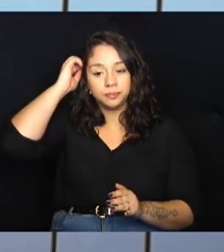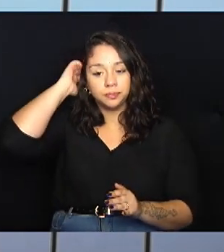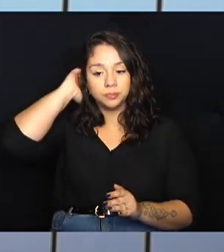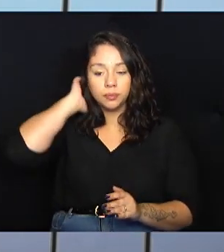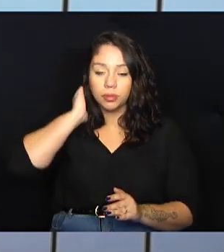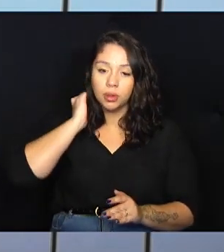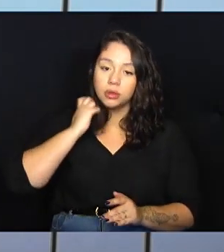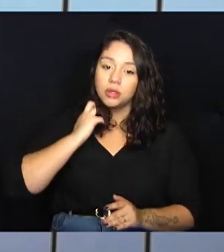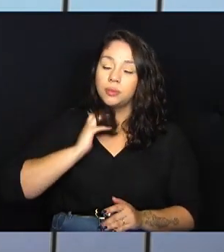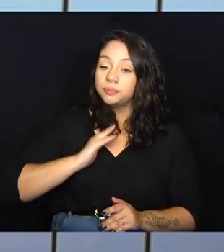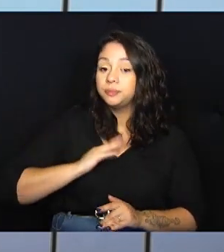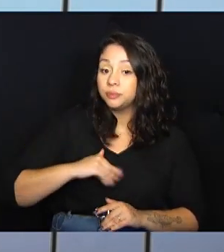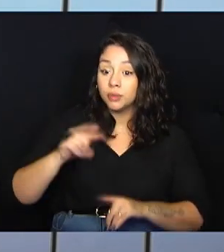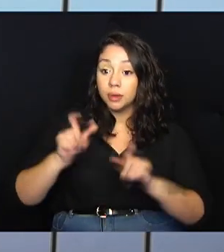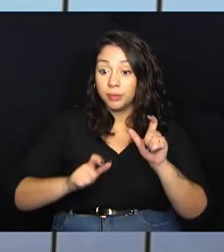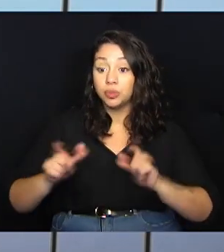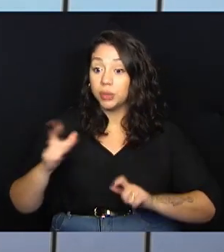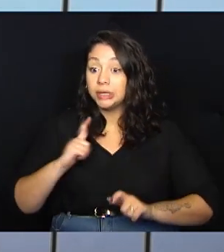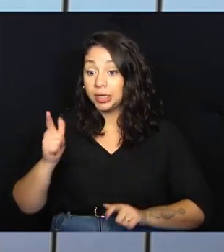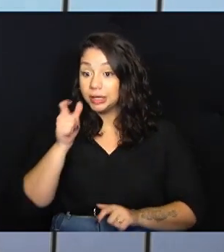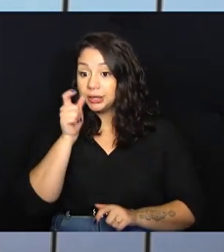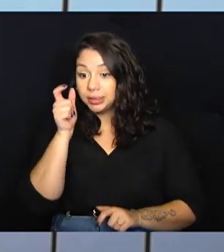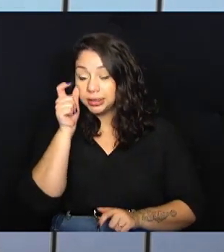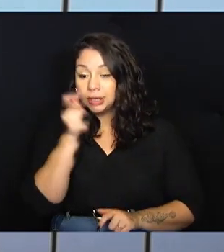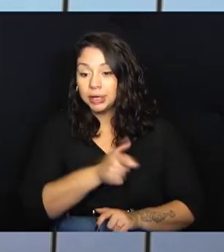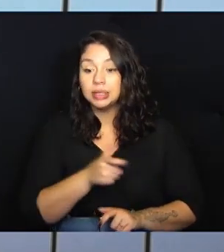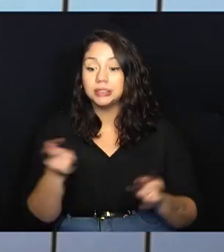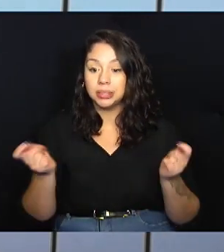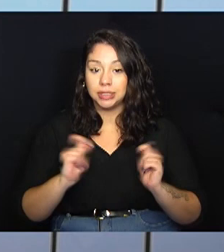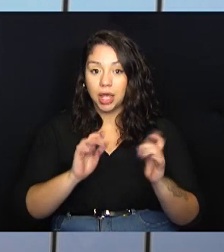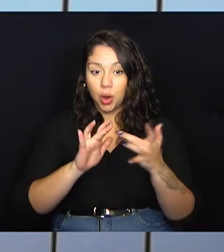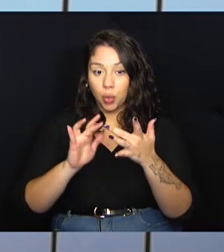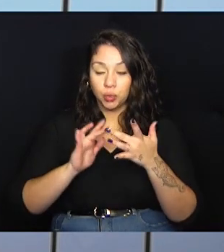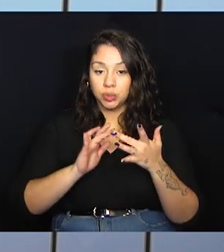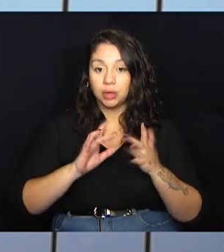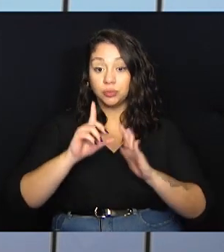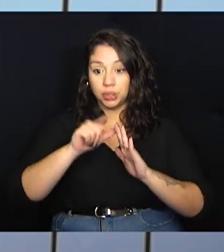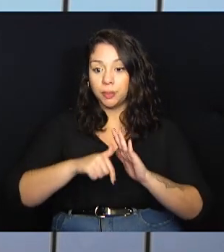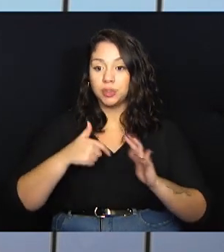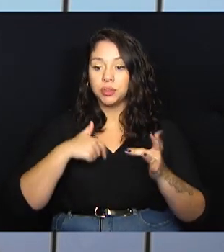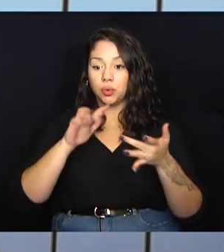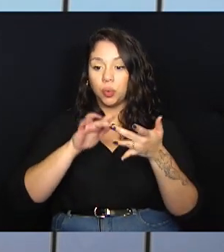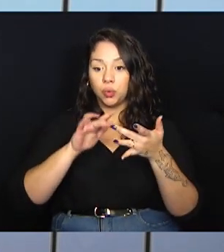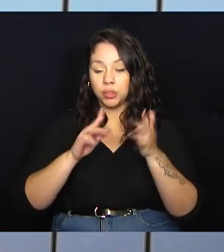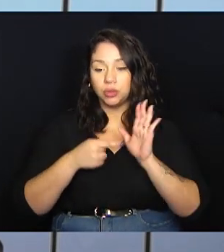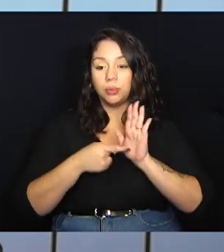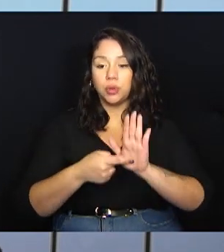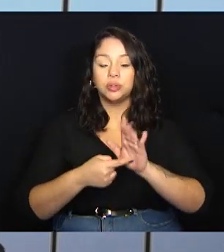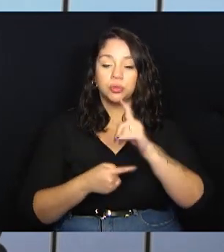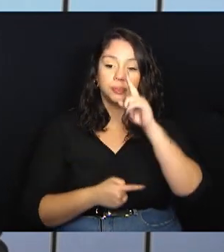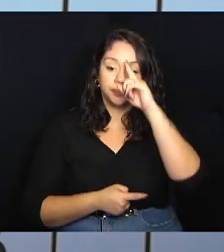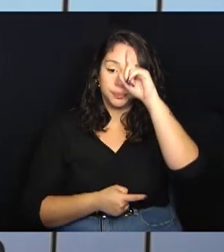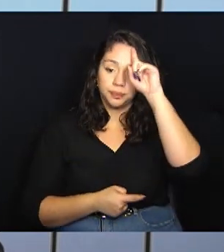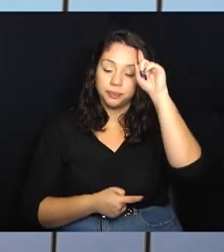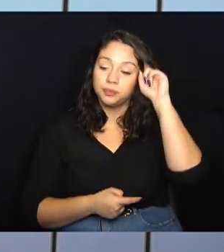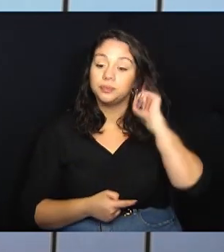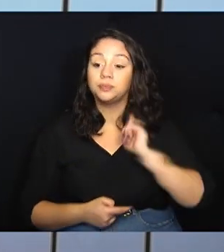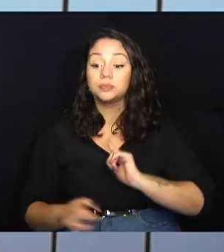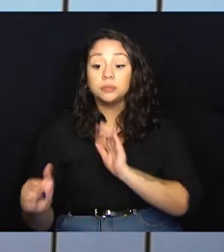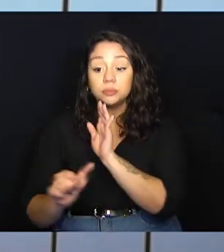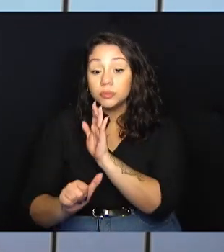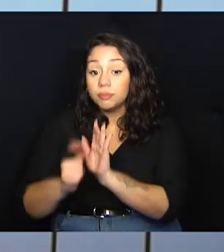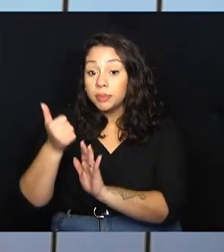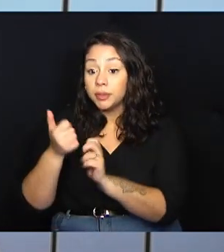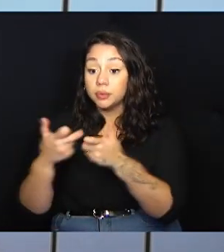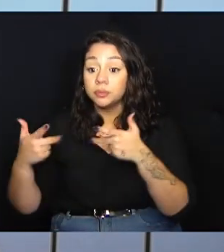pode entrar em contato com os serviços e ao final, né, passarei os contatos. E a primeira